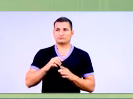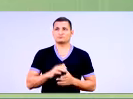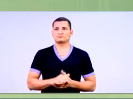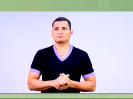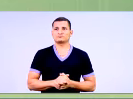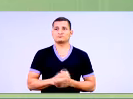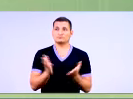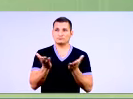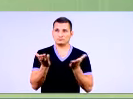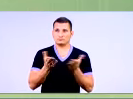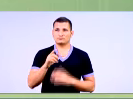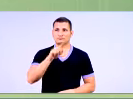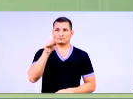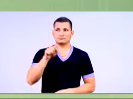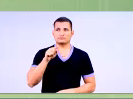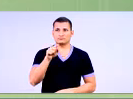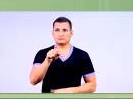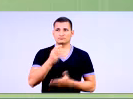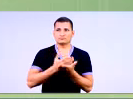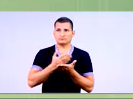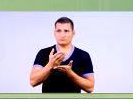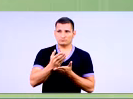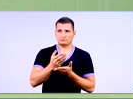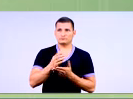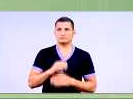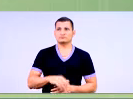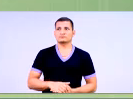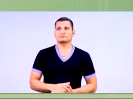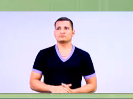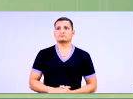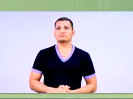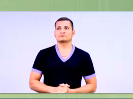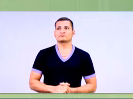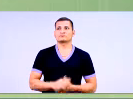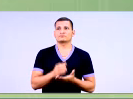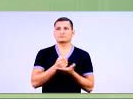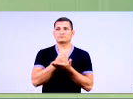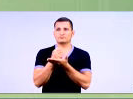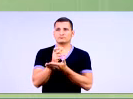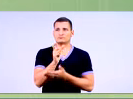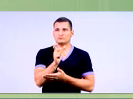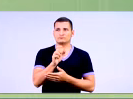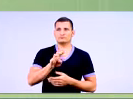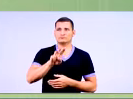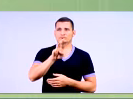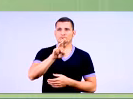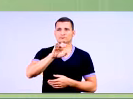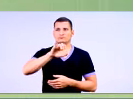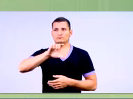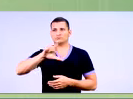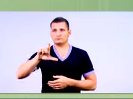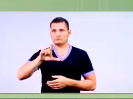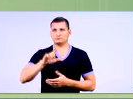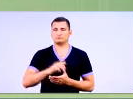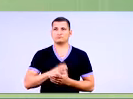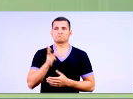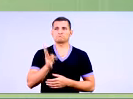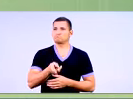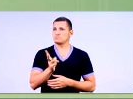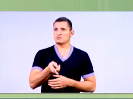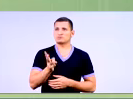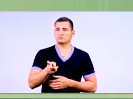forma interrogativa? Começamos com o will, com o auxiliar. A sequência é a mesma,